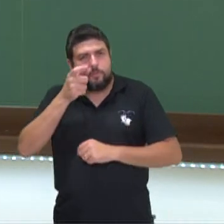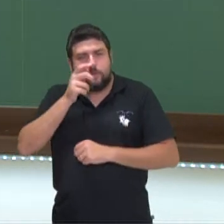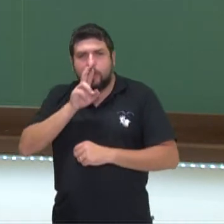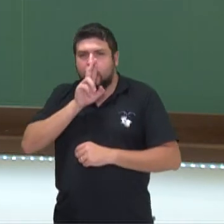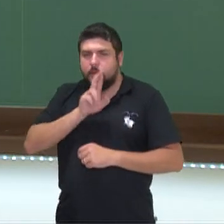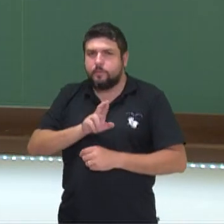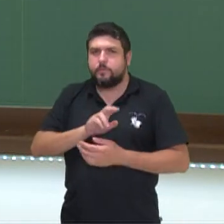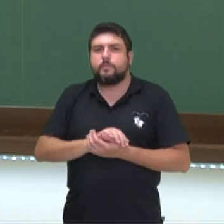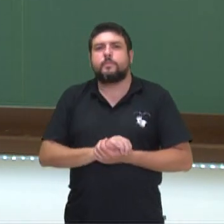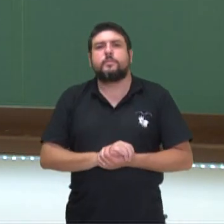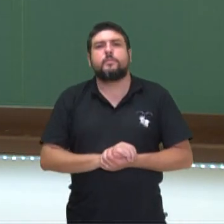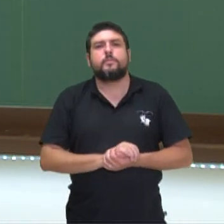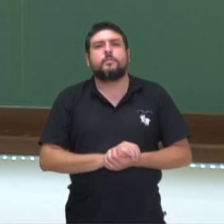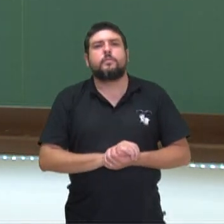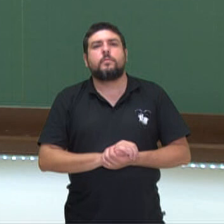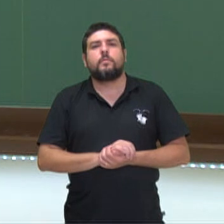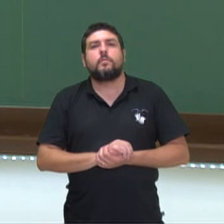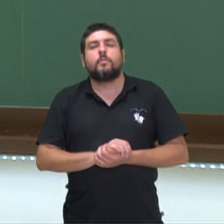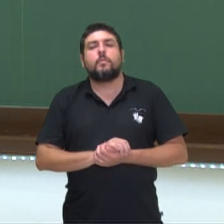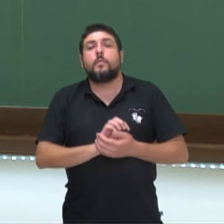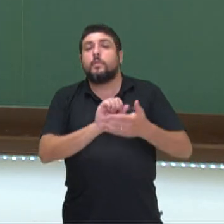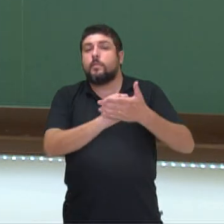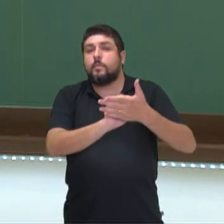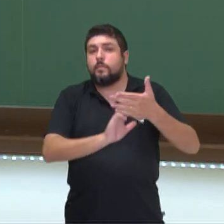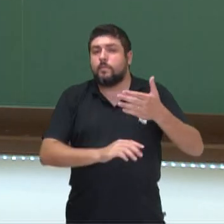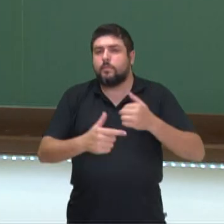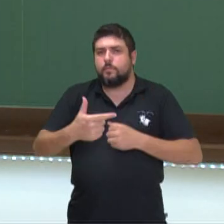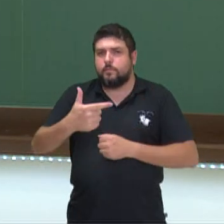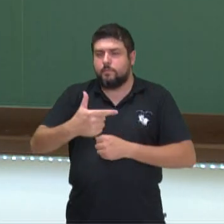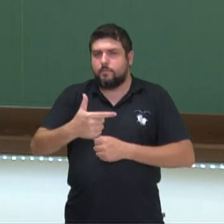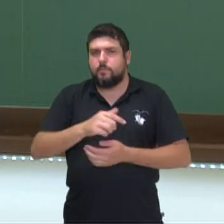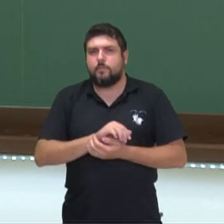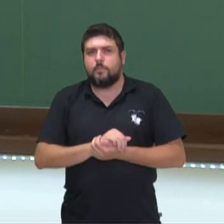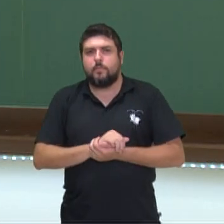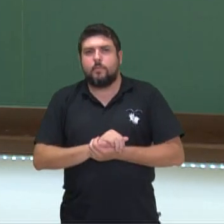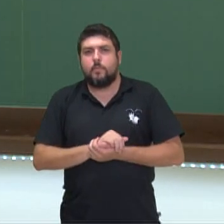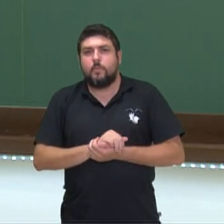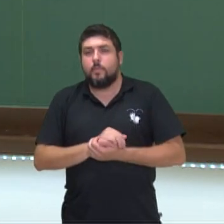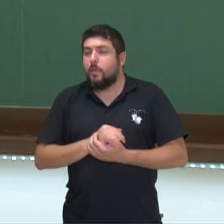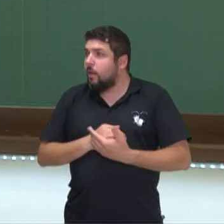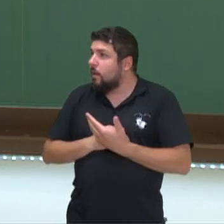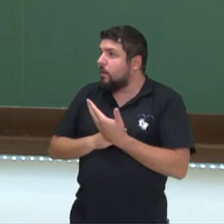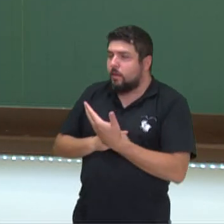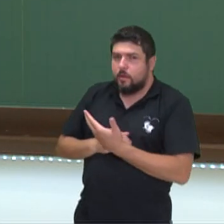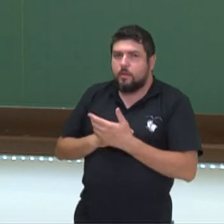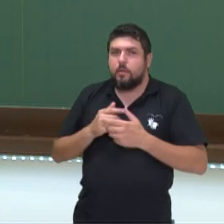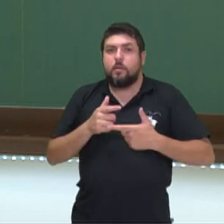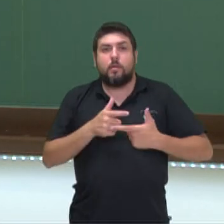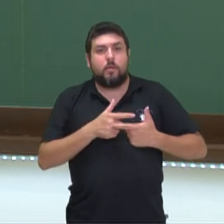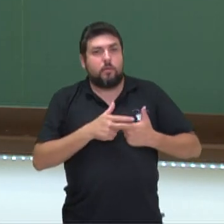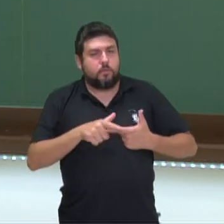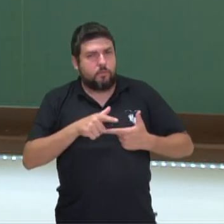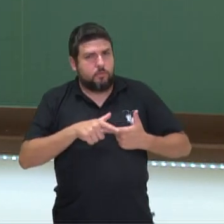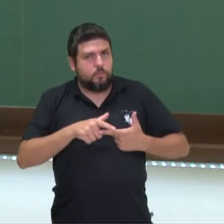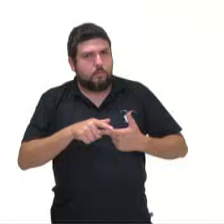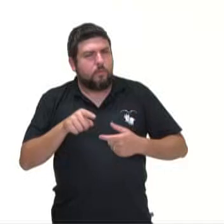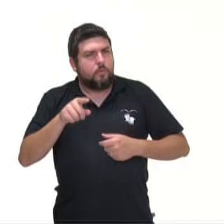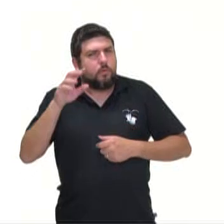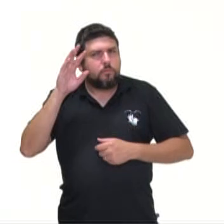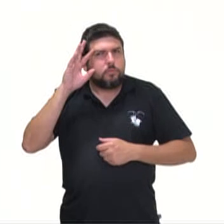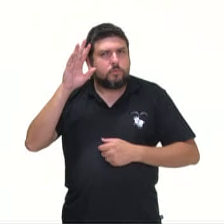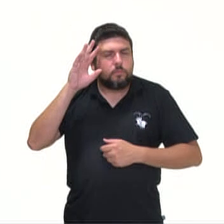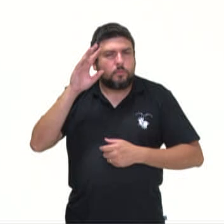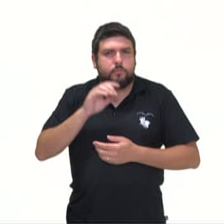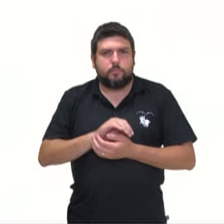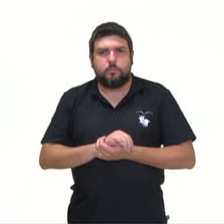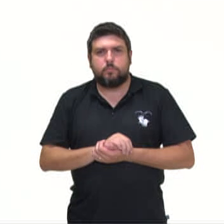No praticando 2, ele pede, então, ele te dá uma situação, problema para você resolver. Veja,